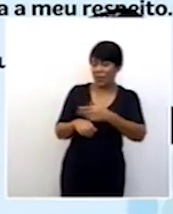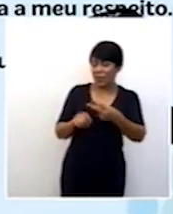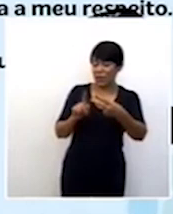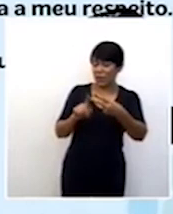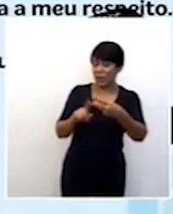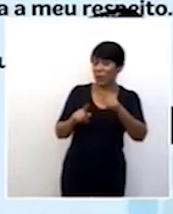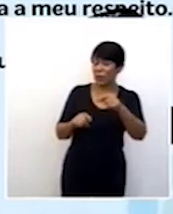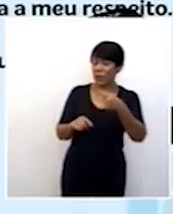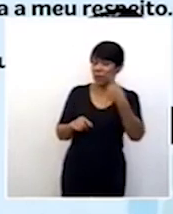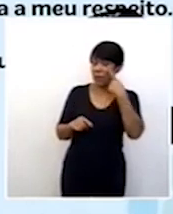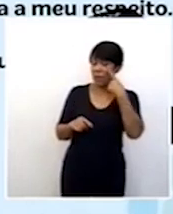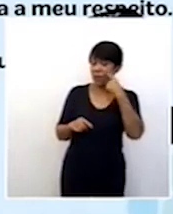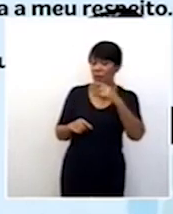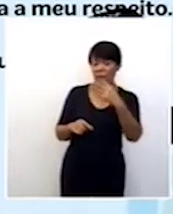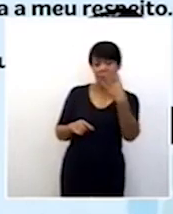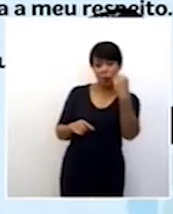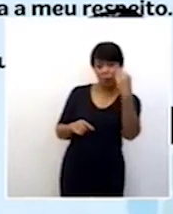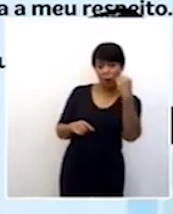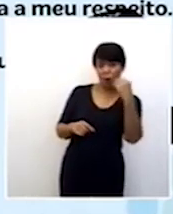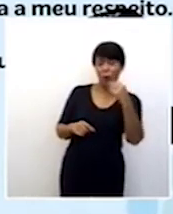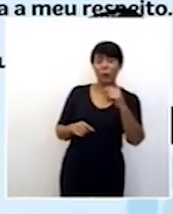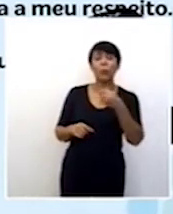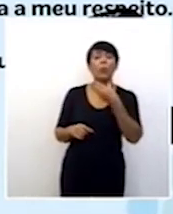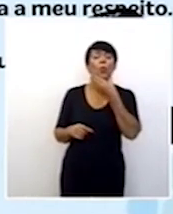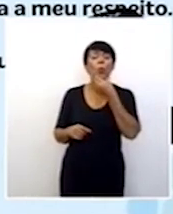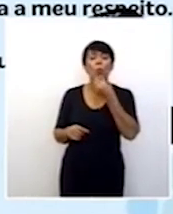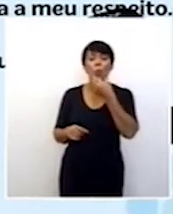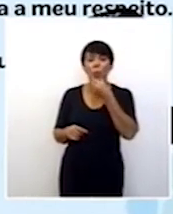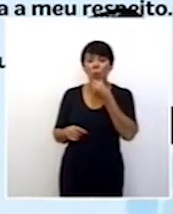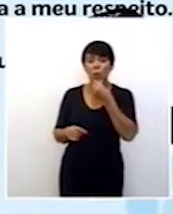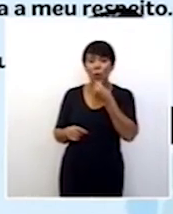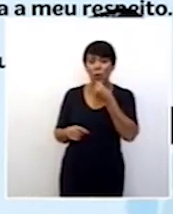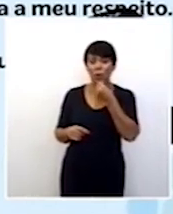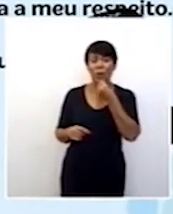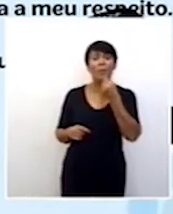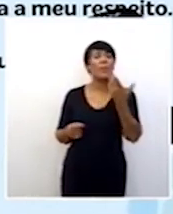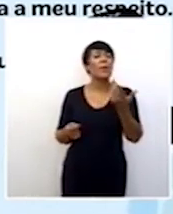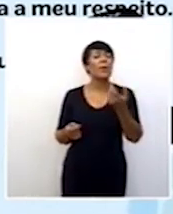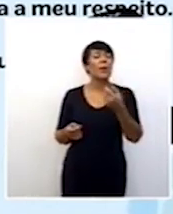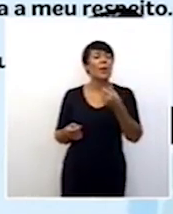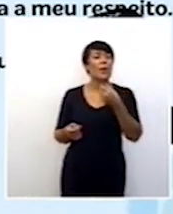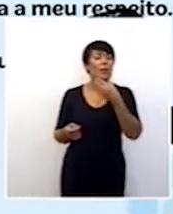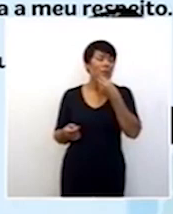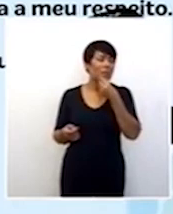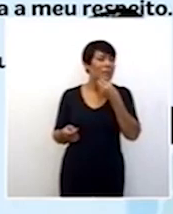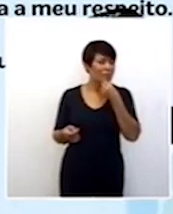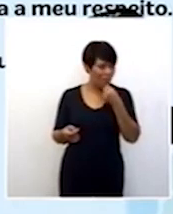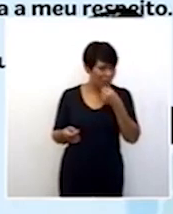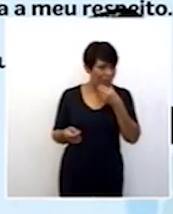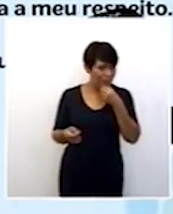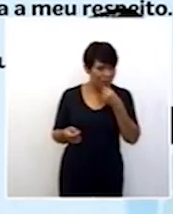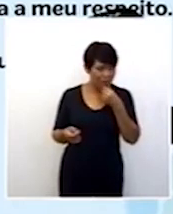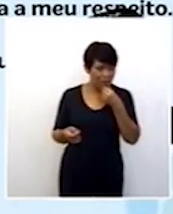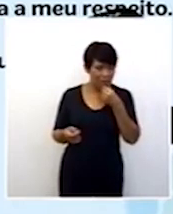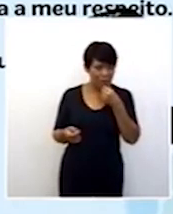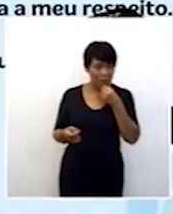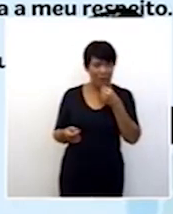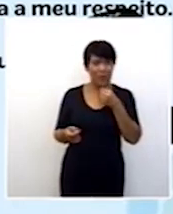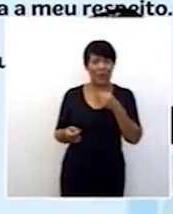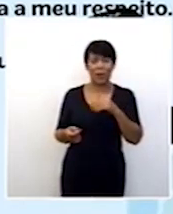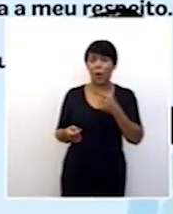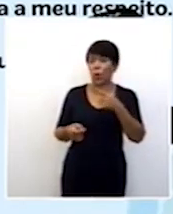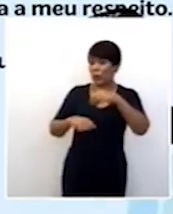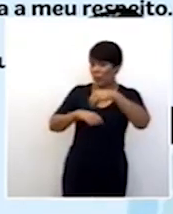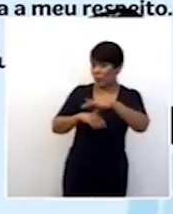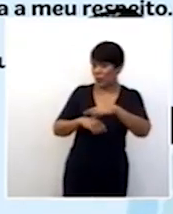de um rapaz de óculos, barba. Um senhor, professor Mauro. Um senhor, um rapaz, um senhor. Ele é um senhor, gente. senhor. Olha, eu vou dar uma